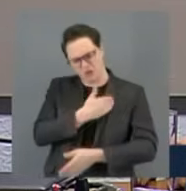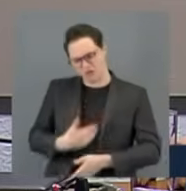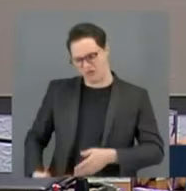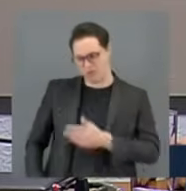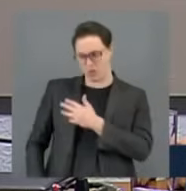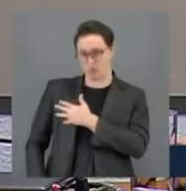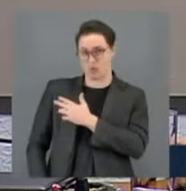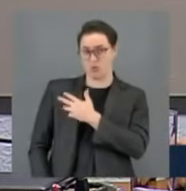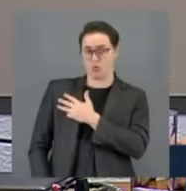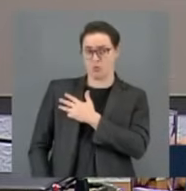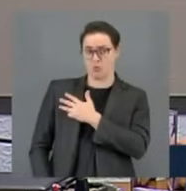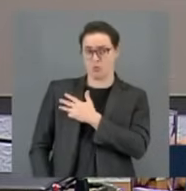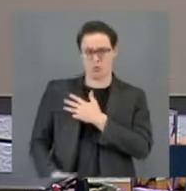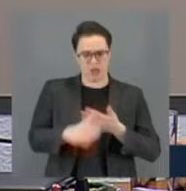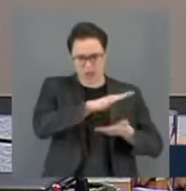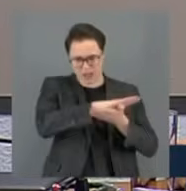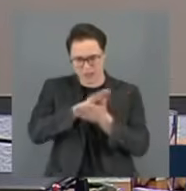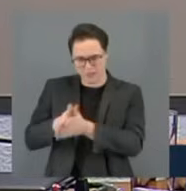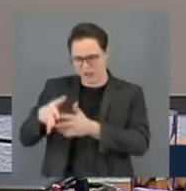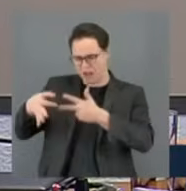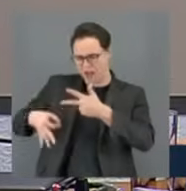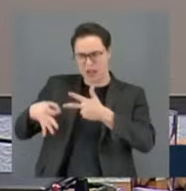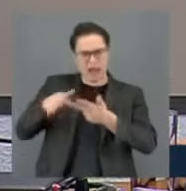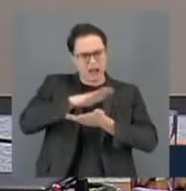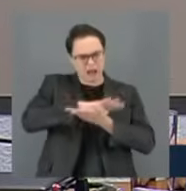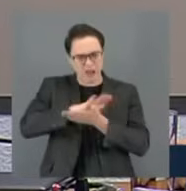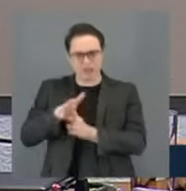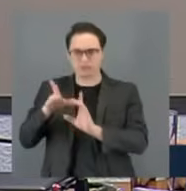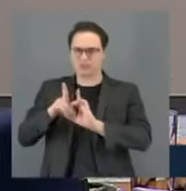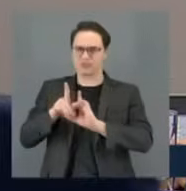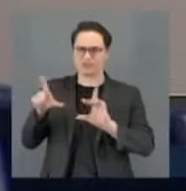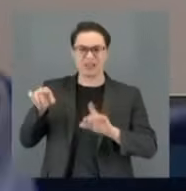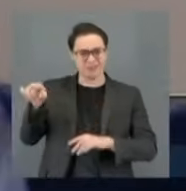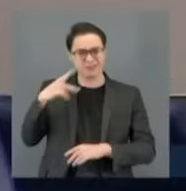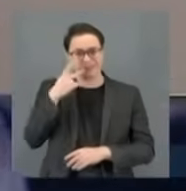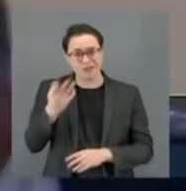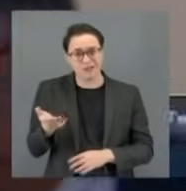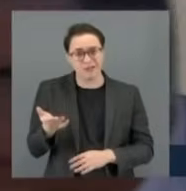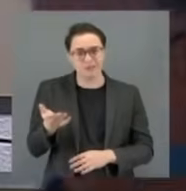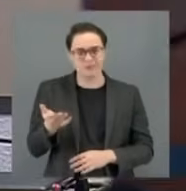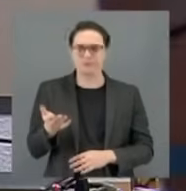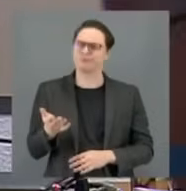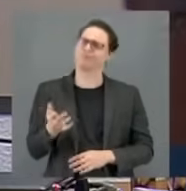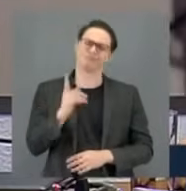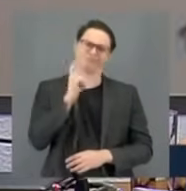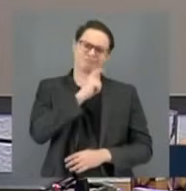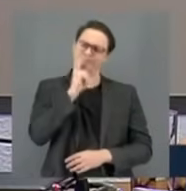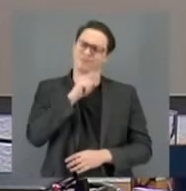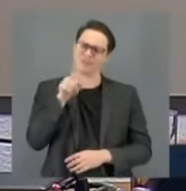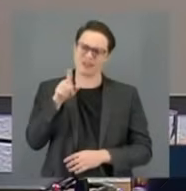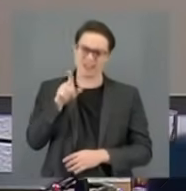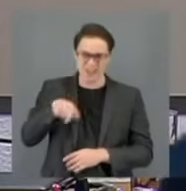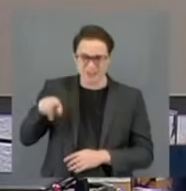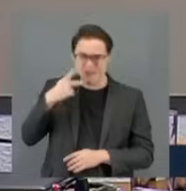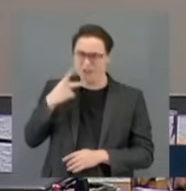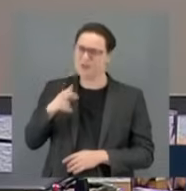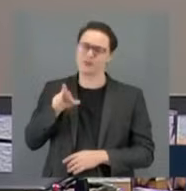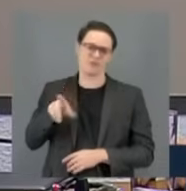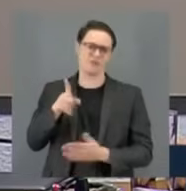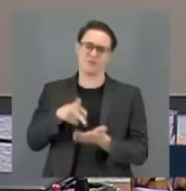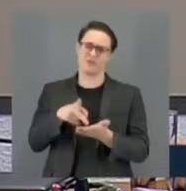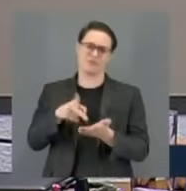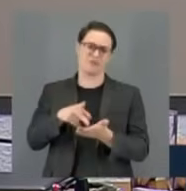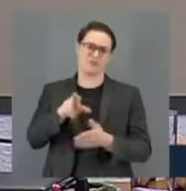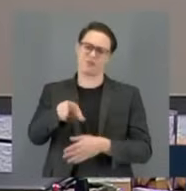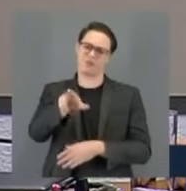Lula, com o Supremo e a democracia no Brasil. O que não é verdade, nada disso é verdade.